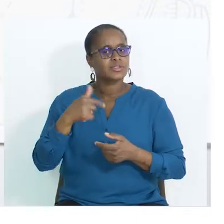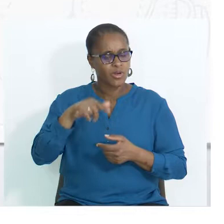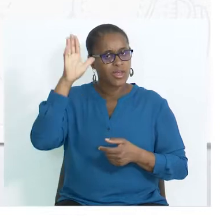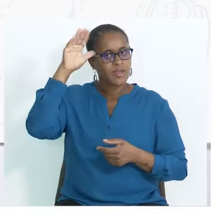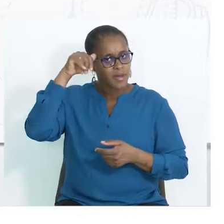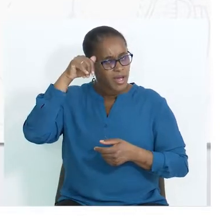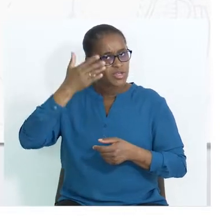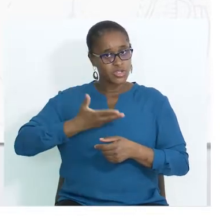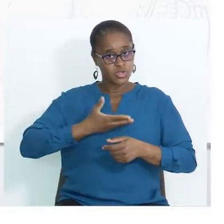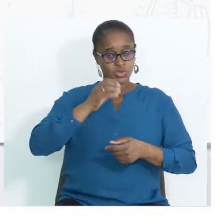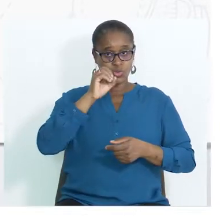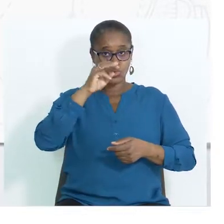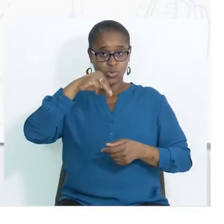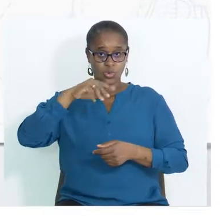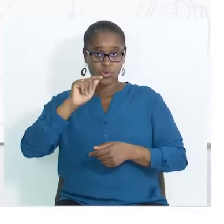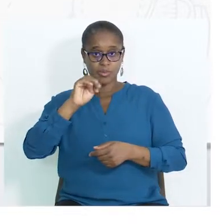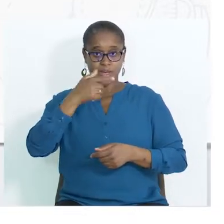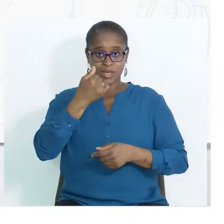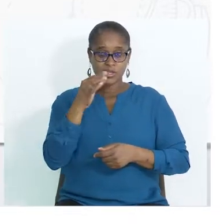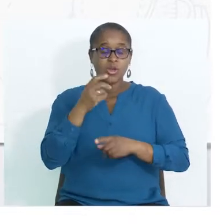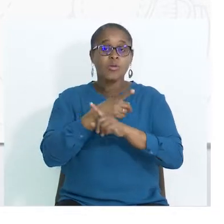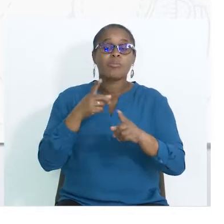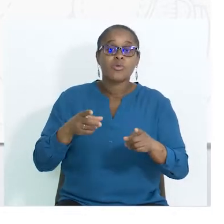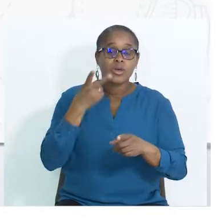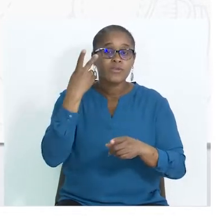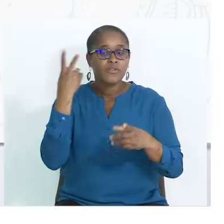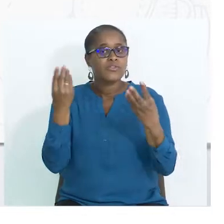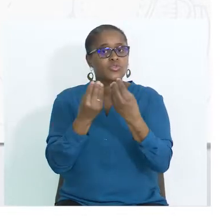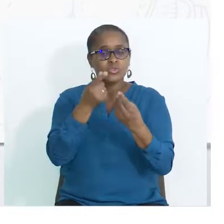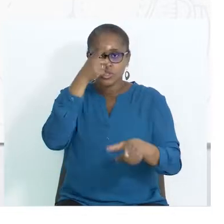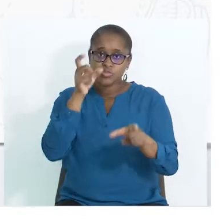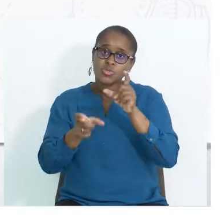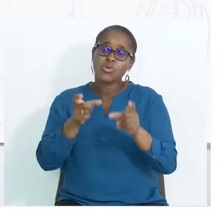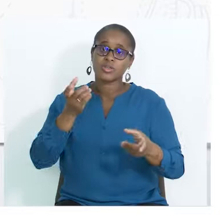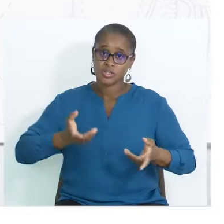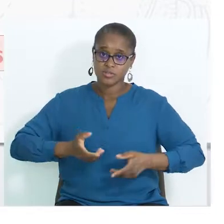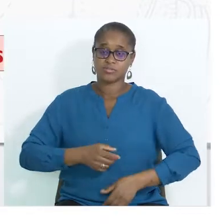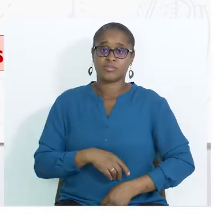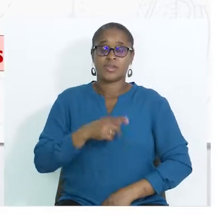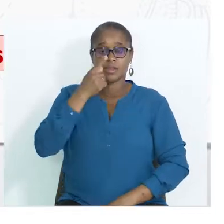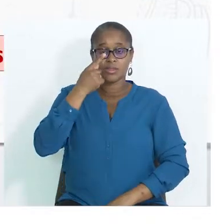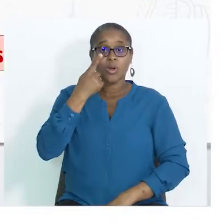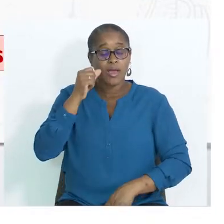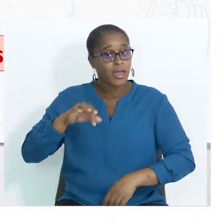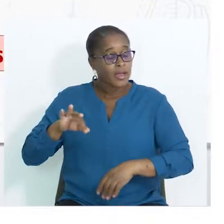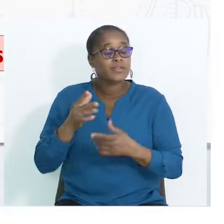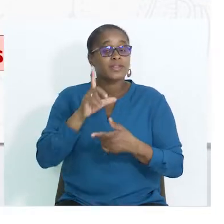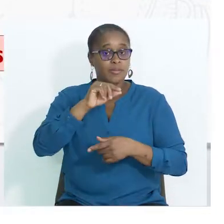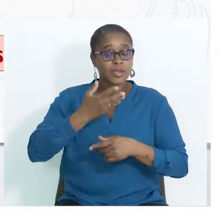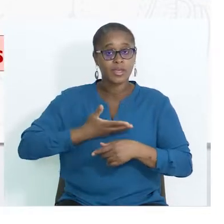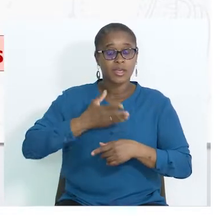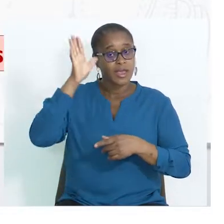animais domésticos Por que vivem junto das pessoas e eles são